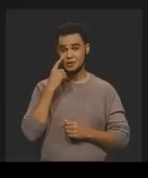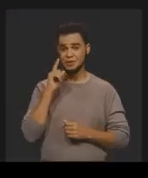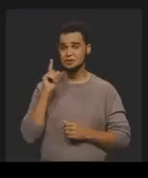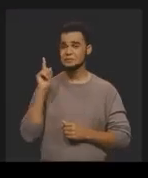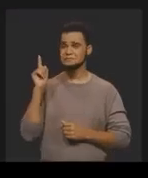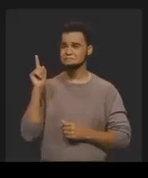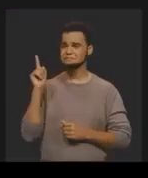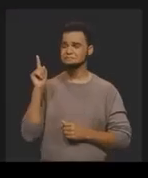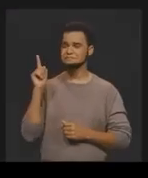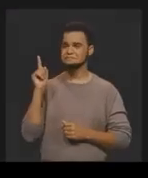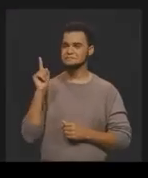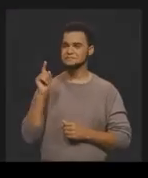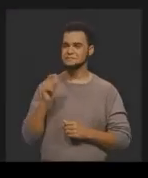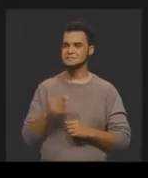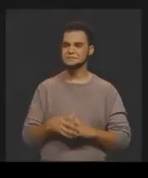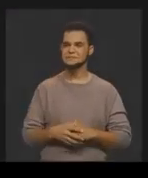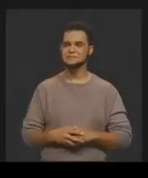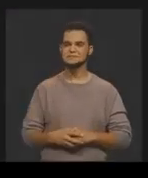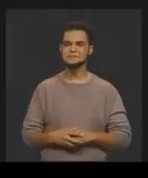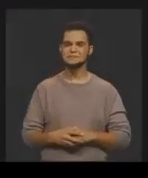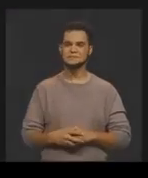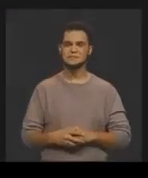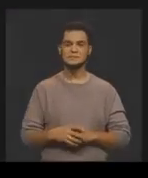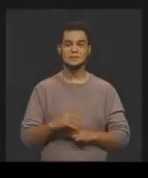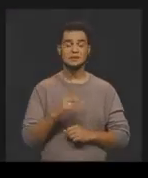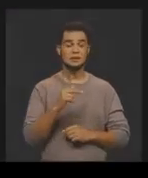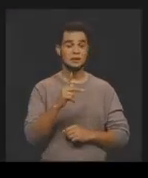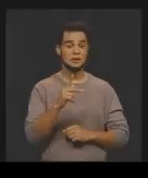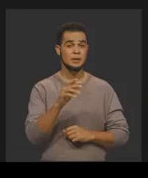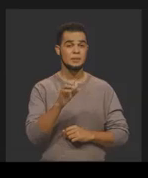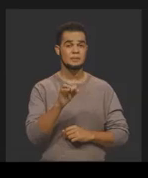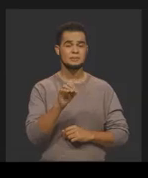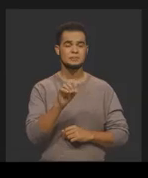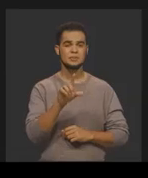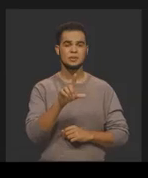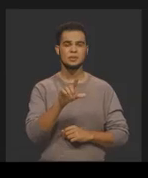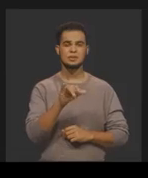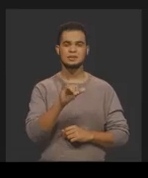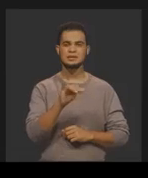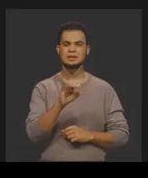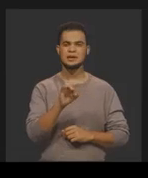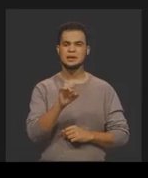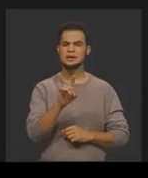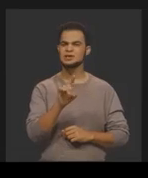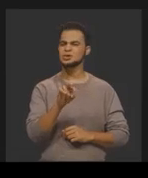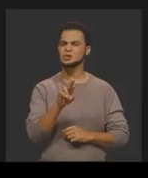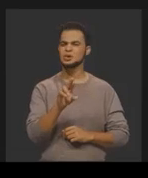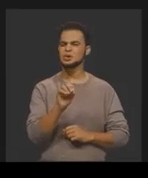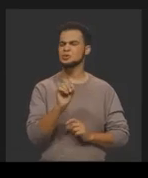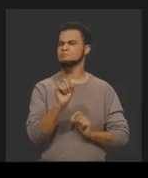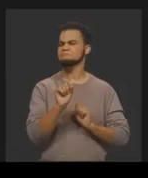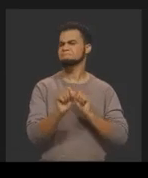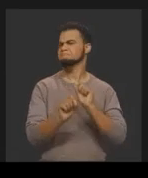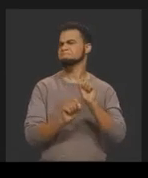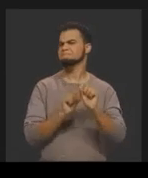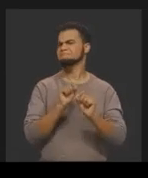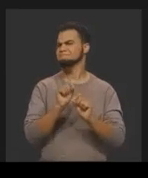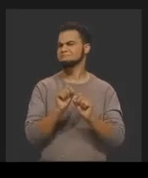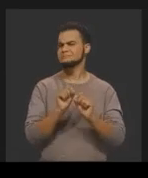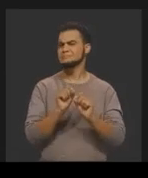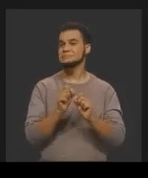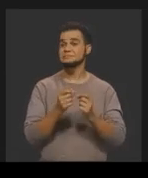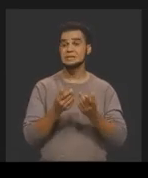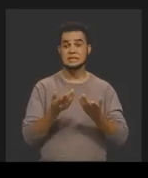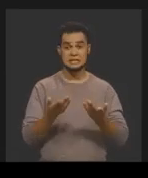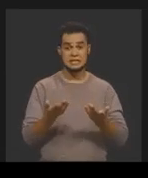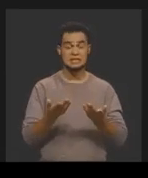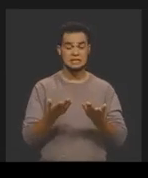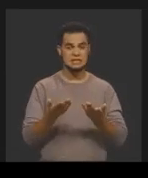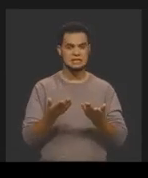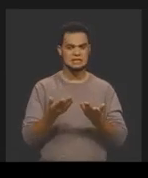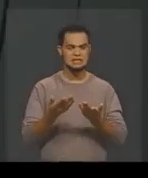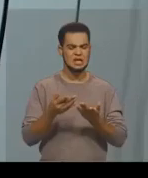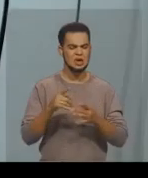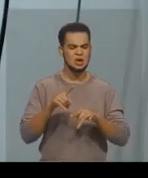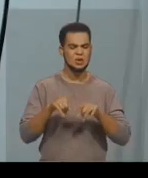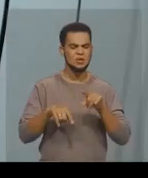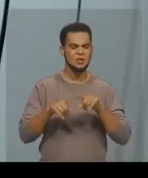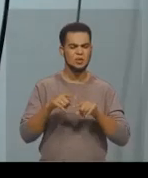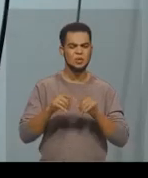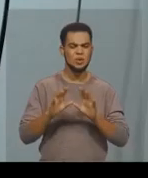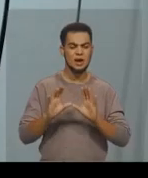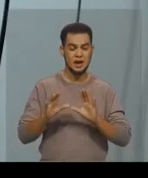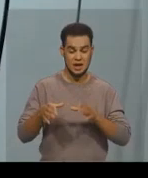Corpos redondos, o poliedro eu já expliquei, né? E aí os corpos redondos é o quê? É